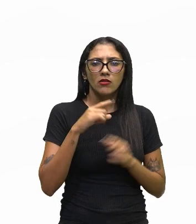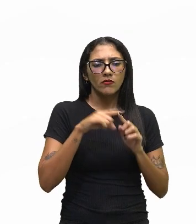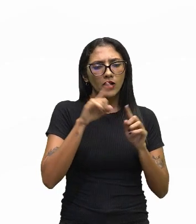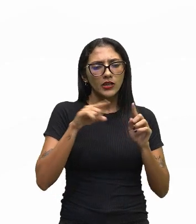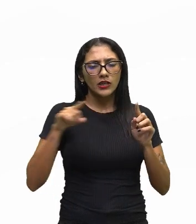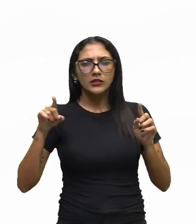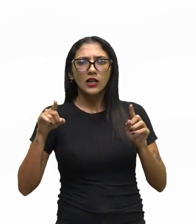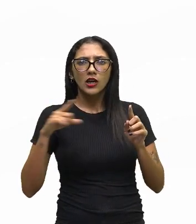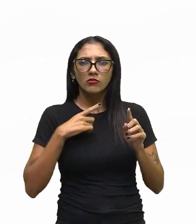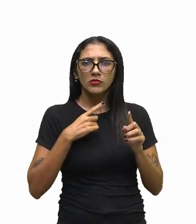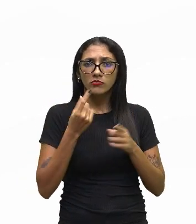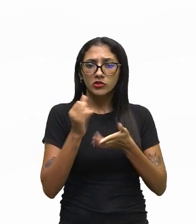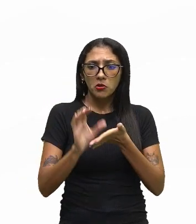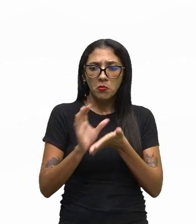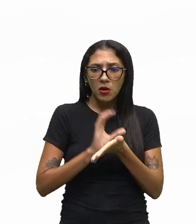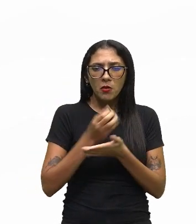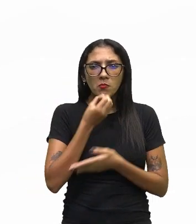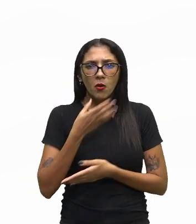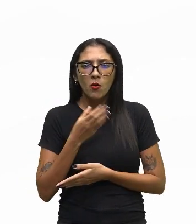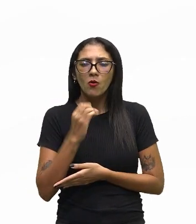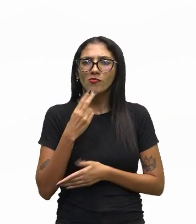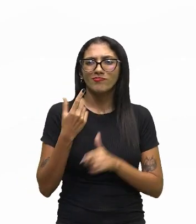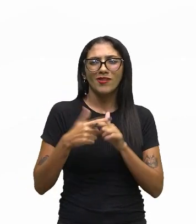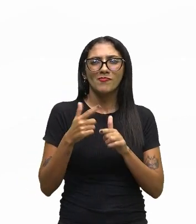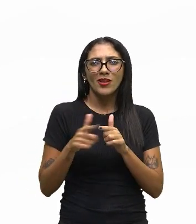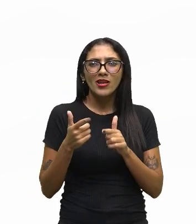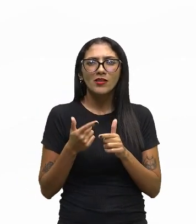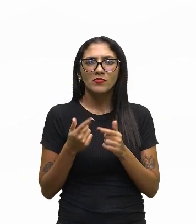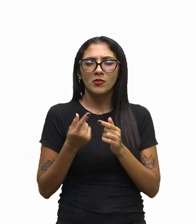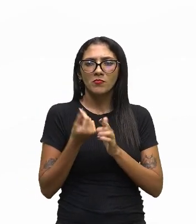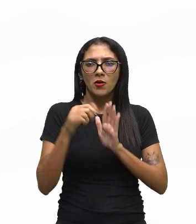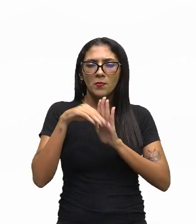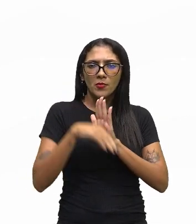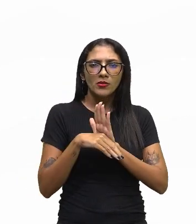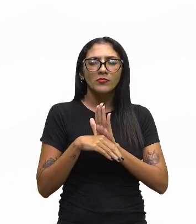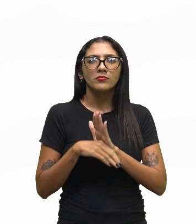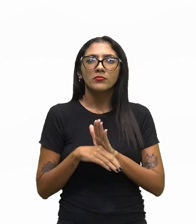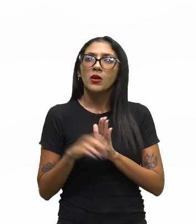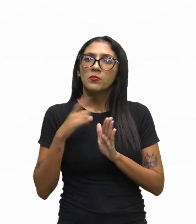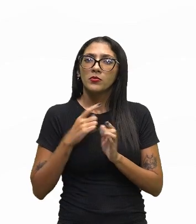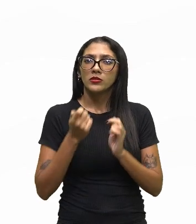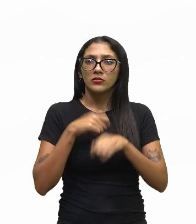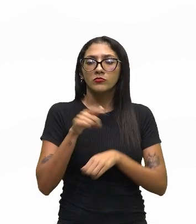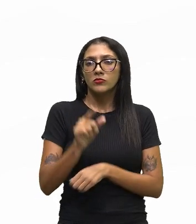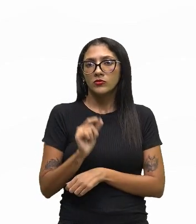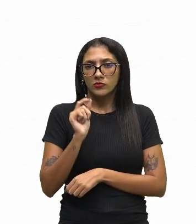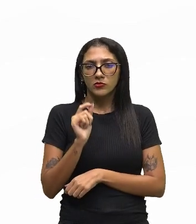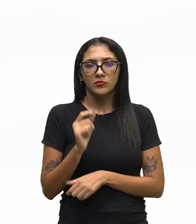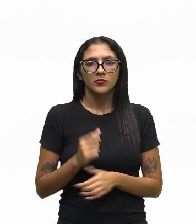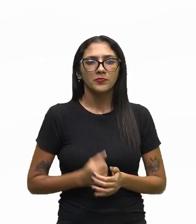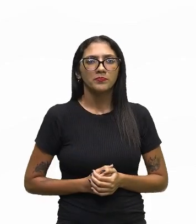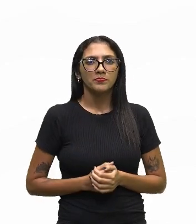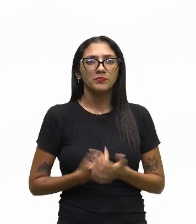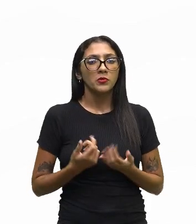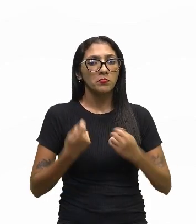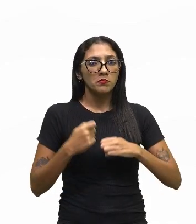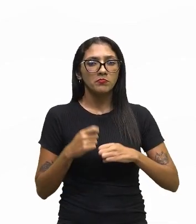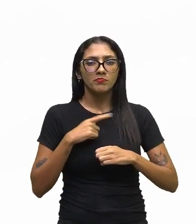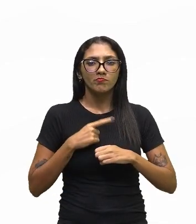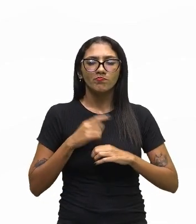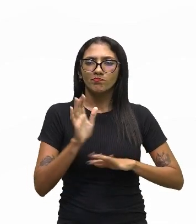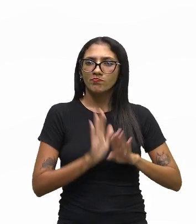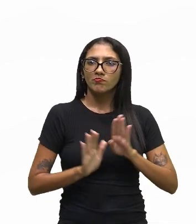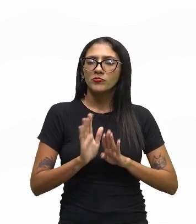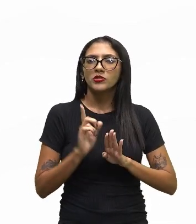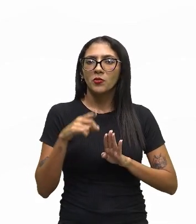se ele teve muito lucro, se ele teve muito prejuízo, para poder tomar a sua decisão. Então tenham muito cuidado com